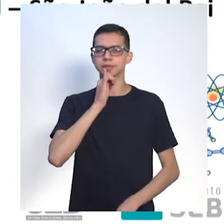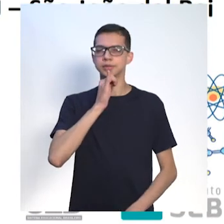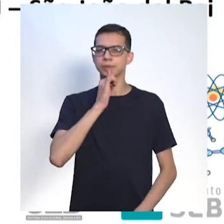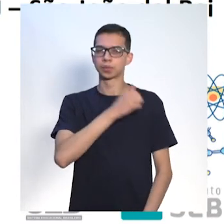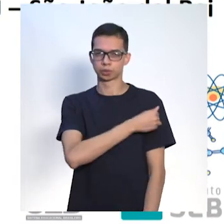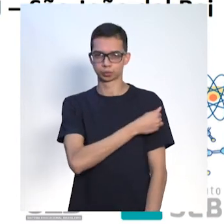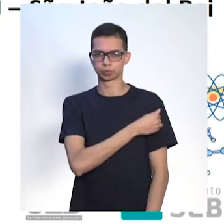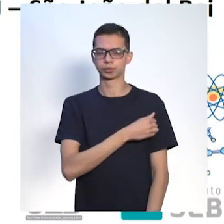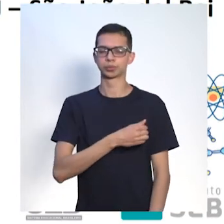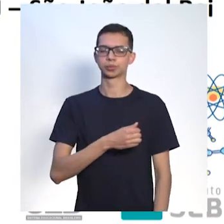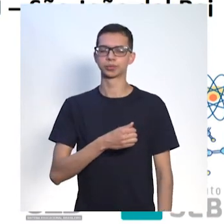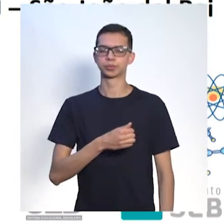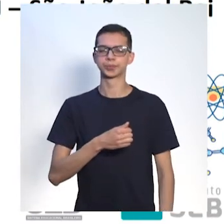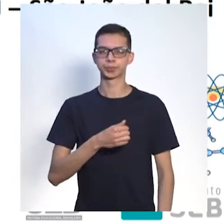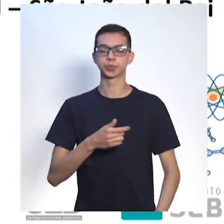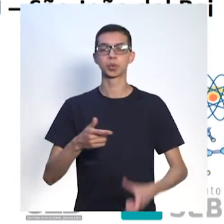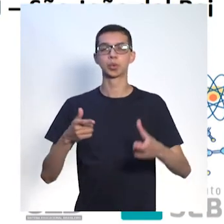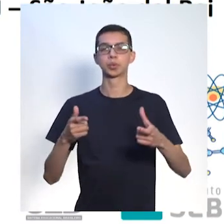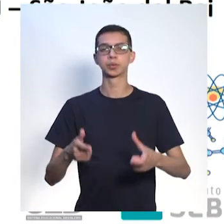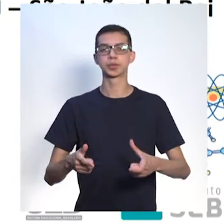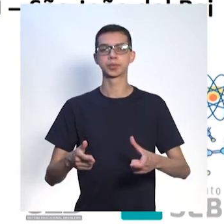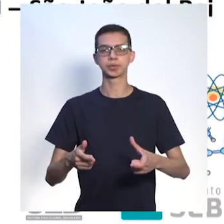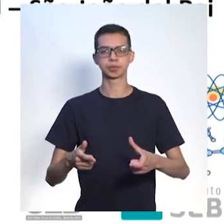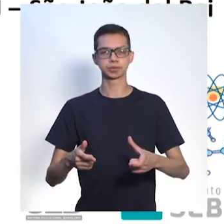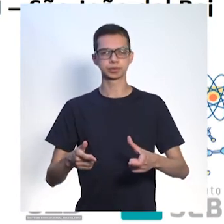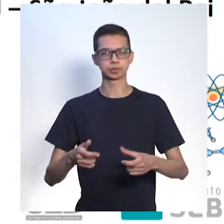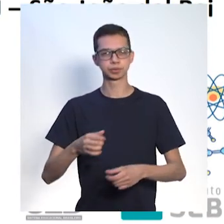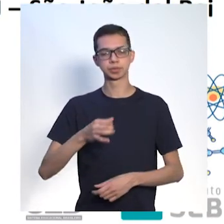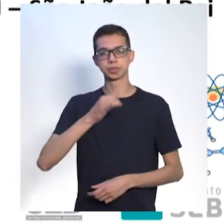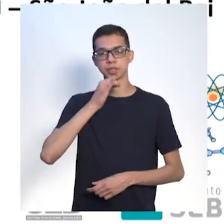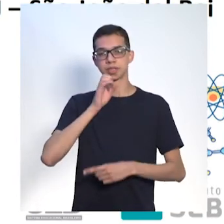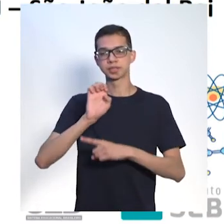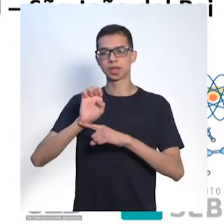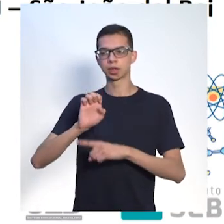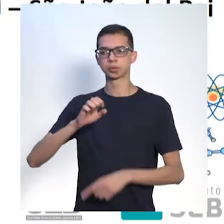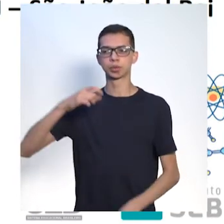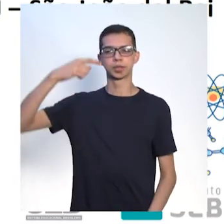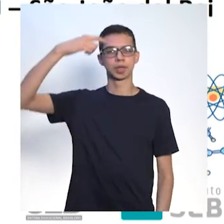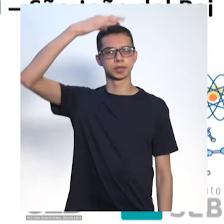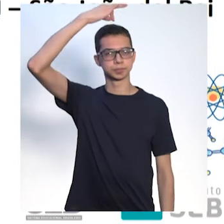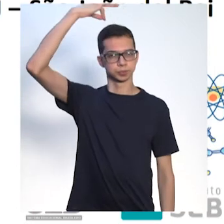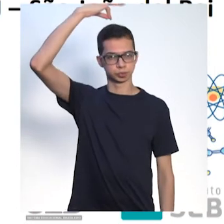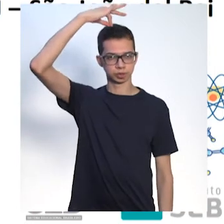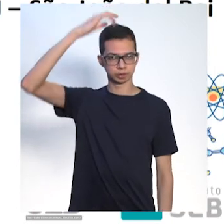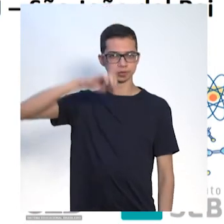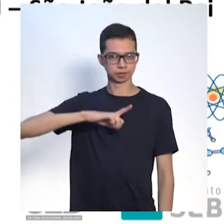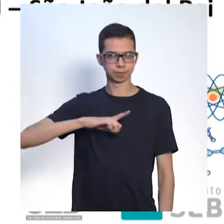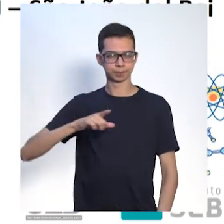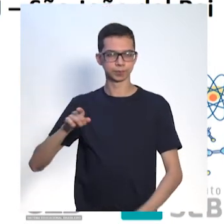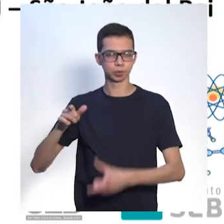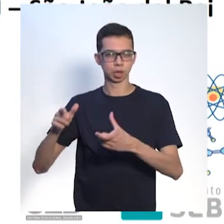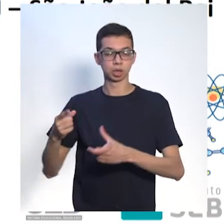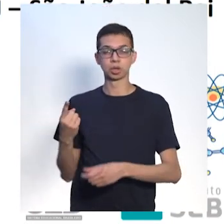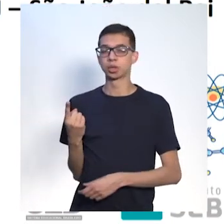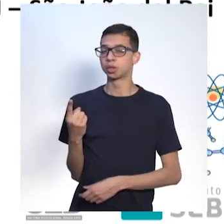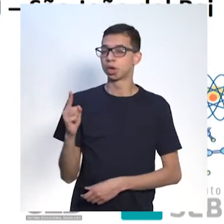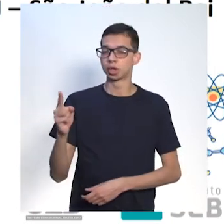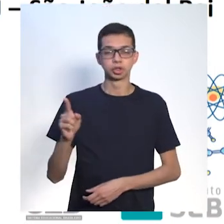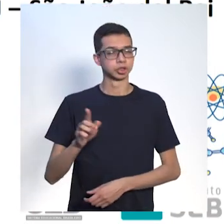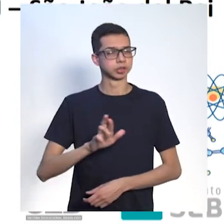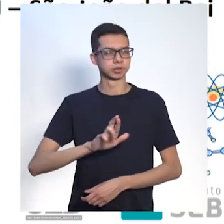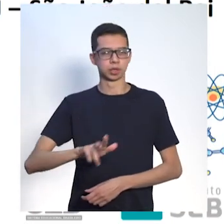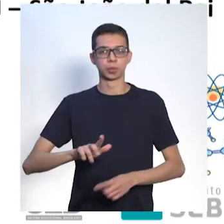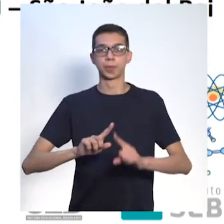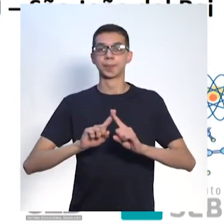entraram no Espírito Santo, né? Não é tão longe. Só que, o que